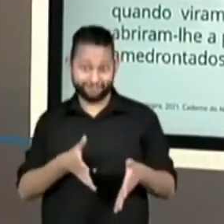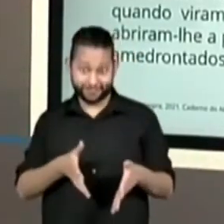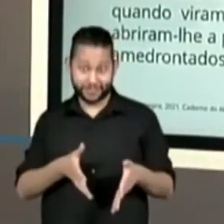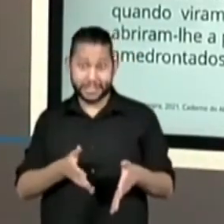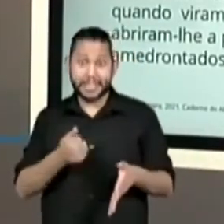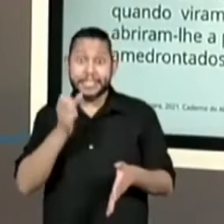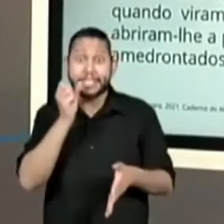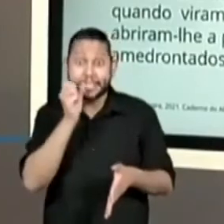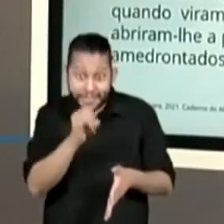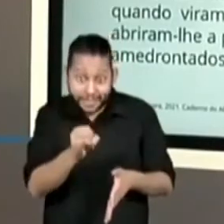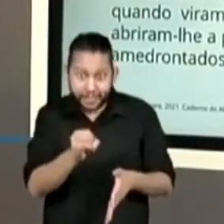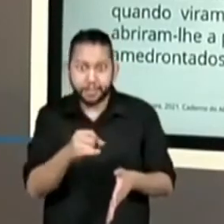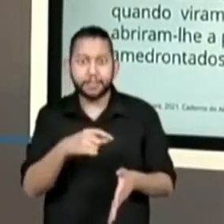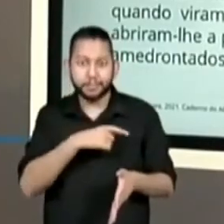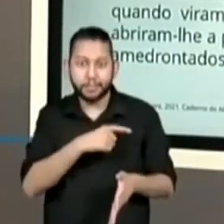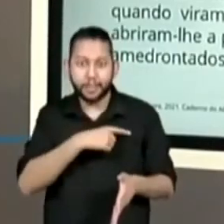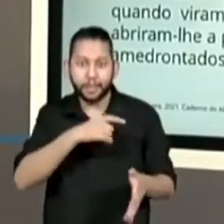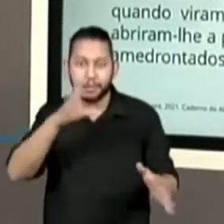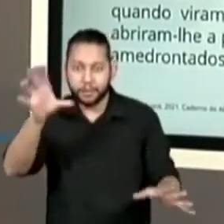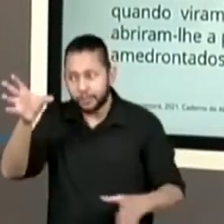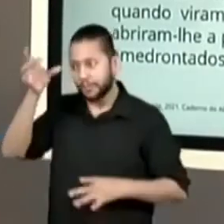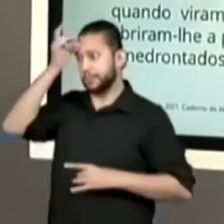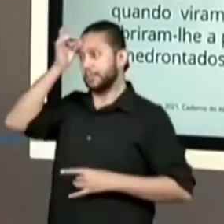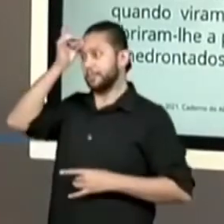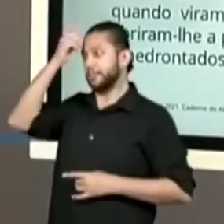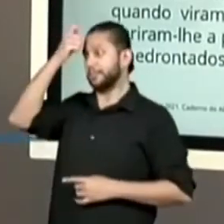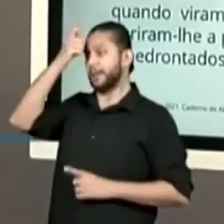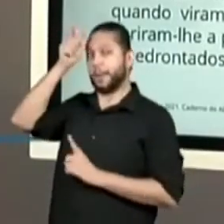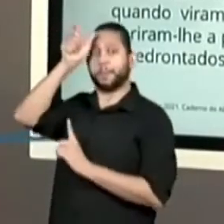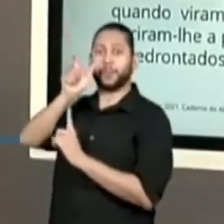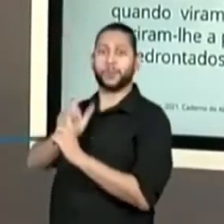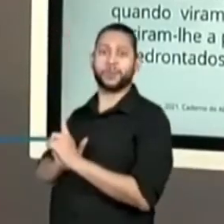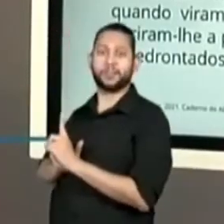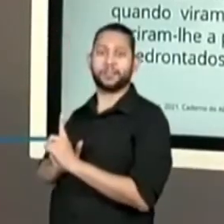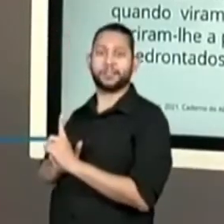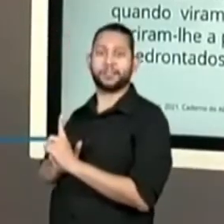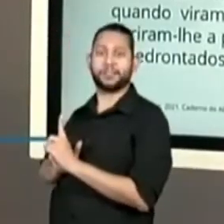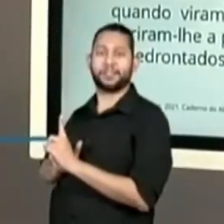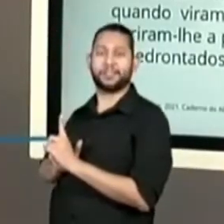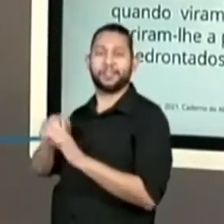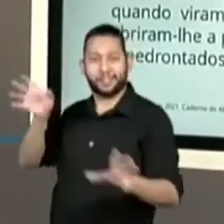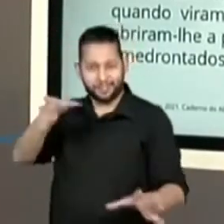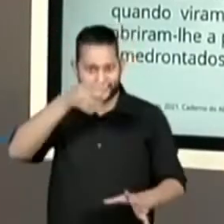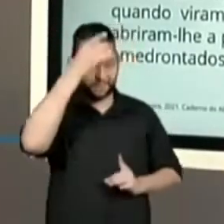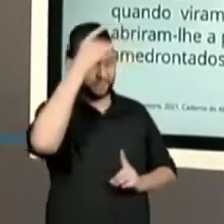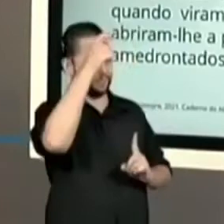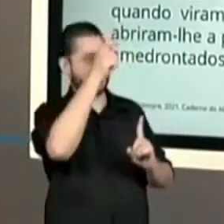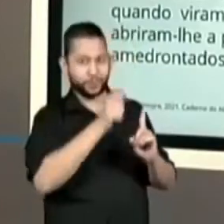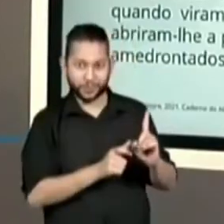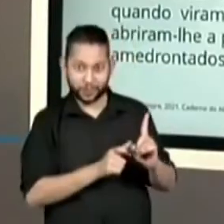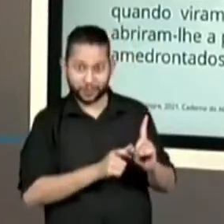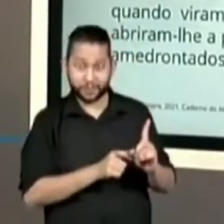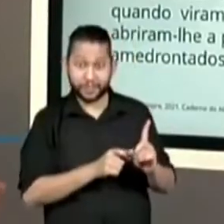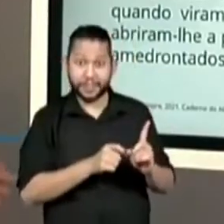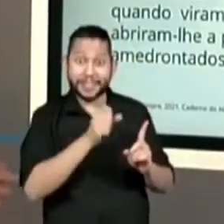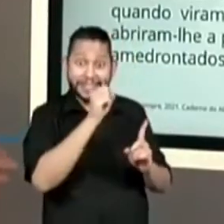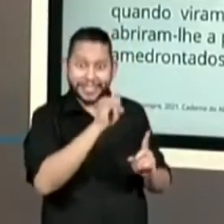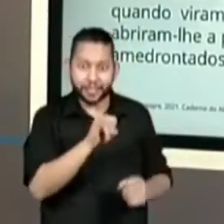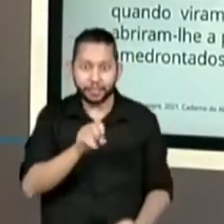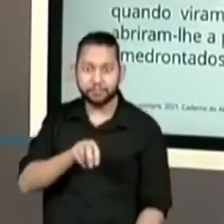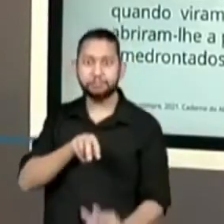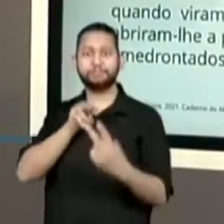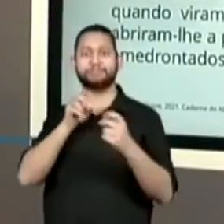a história. Tenta aproximar esse leitor para que esse leitor participe um pouco da história. Participar como? Imaginando,